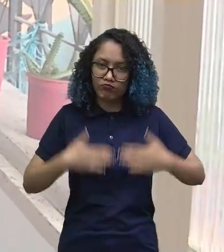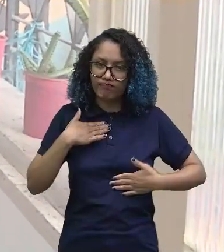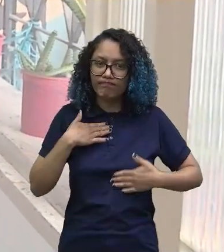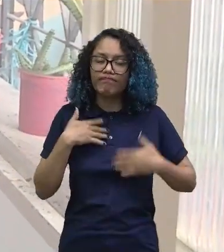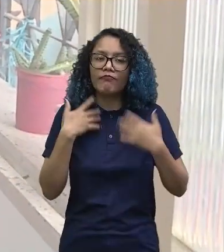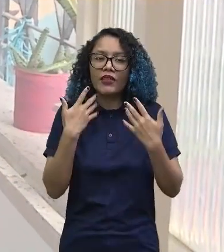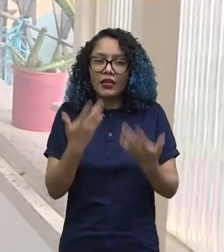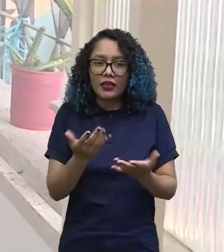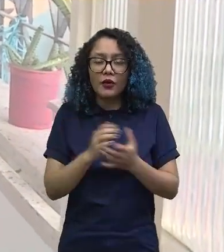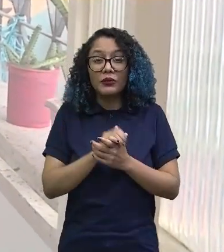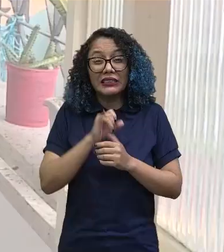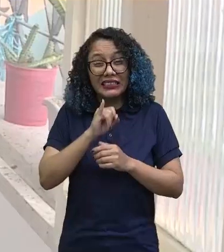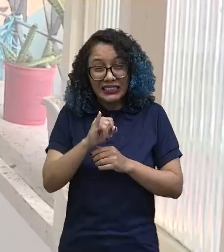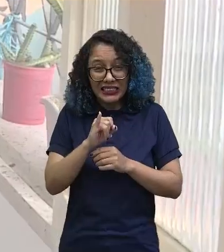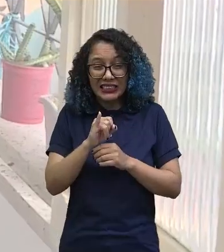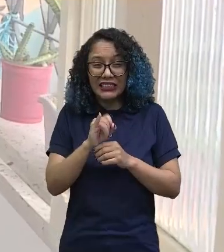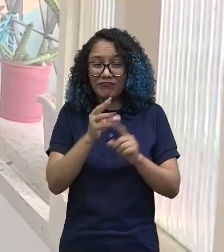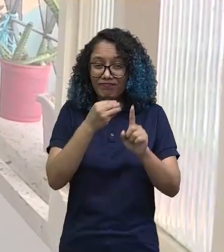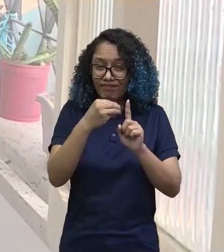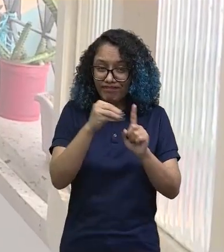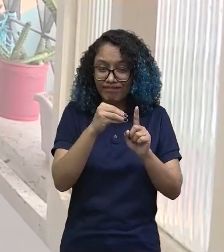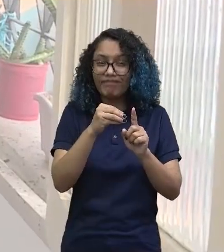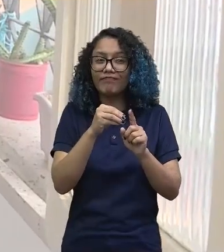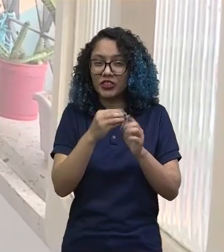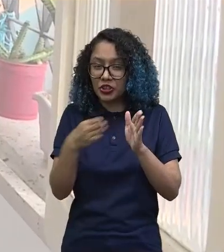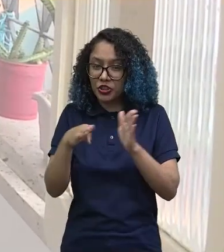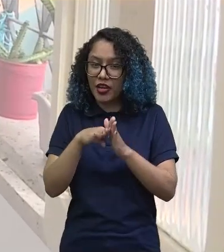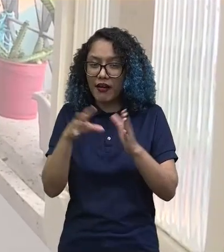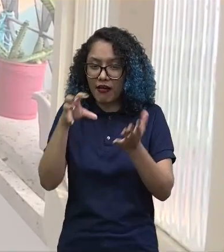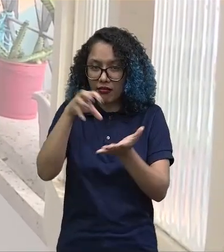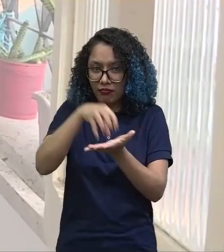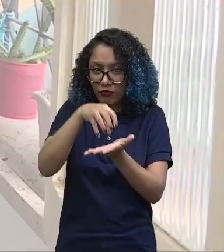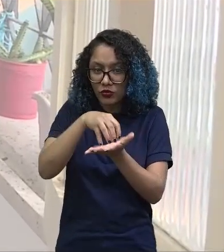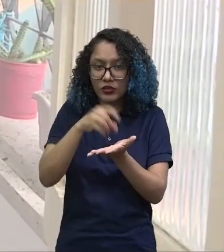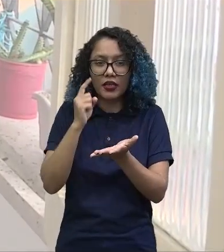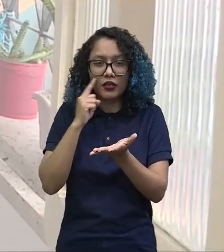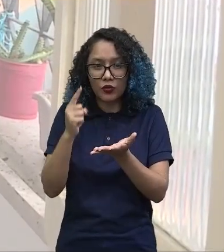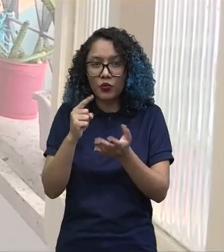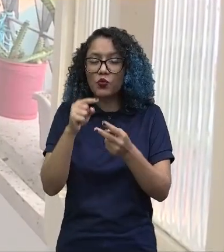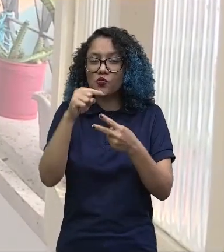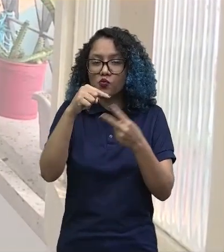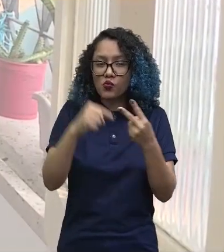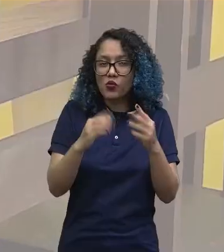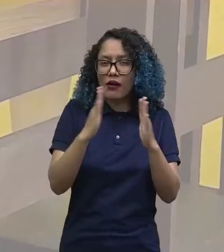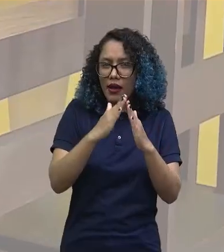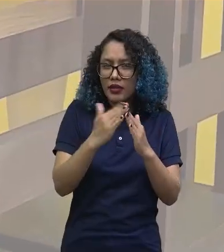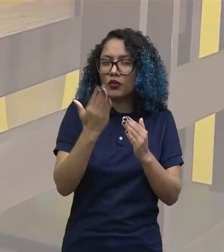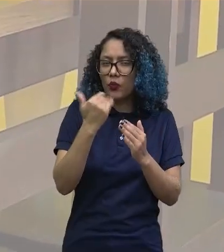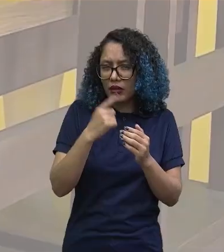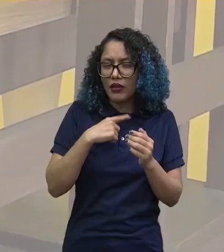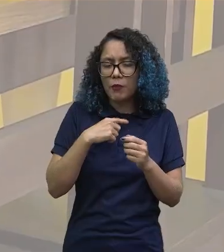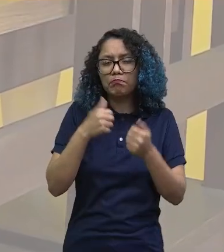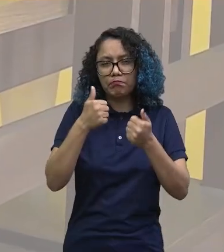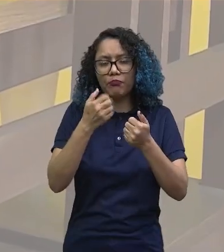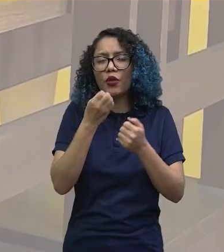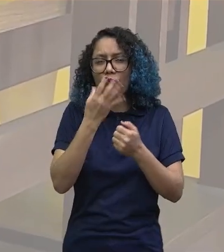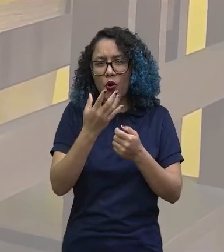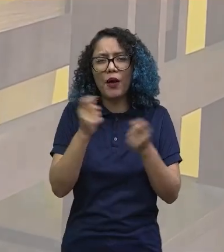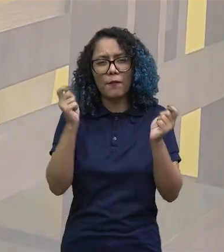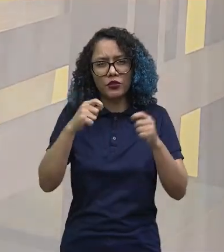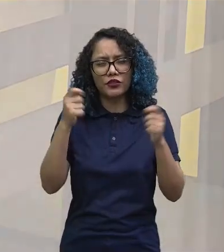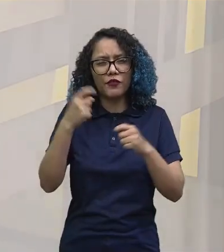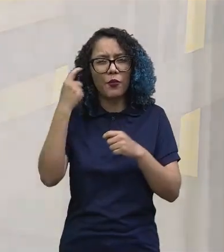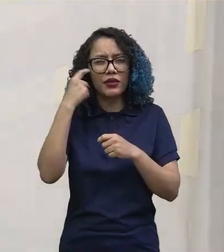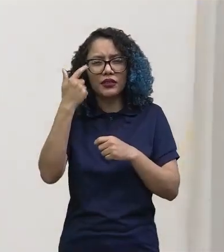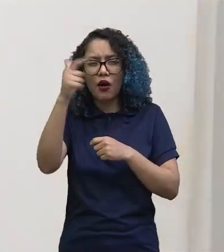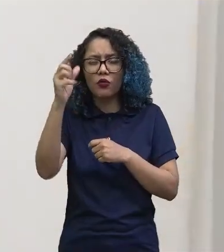partir do momento que essas pessoas chegam aqui e têm essas duas coisas principais, que é moradia e alimentação, elas conseguem pensar em outras